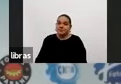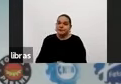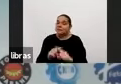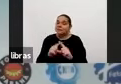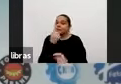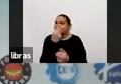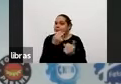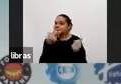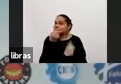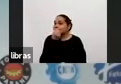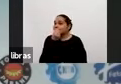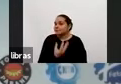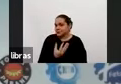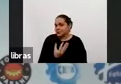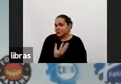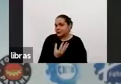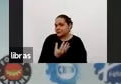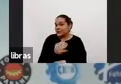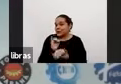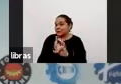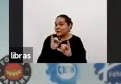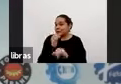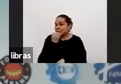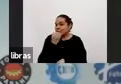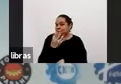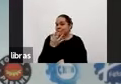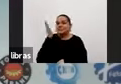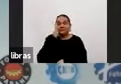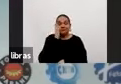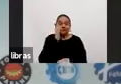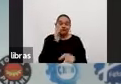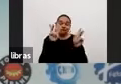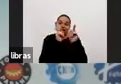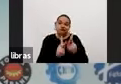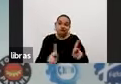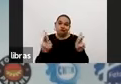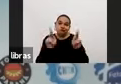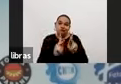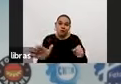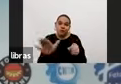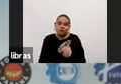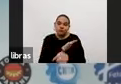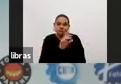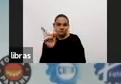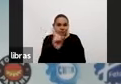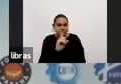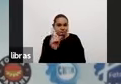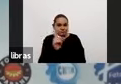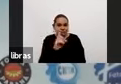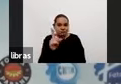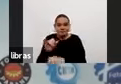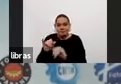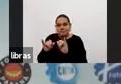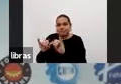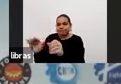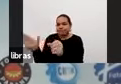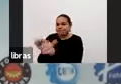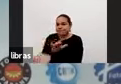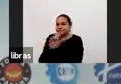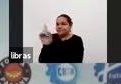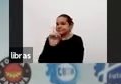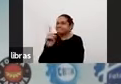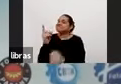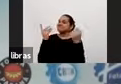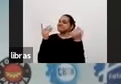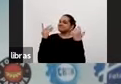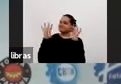gente, nós já sabemos que os shoppings não ficaram lotados, os supermercados também. Muito bem,